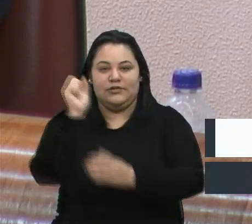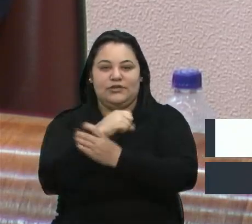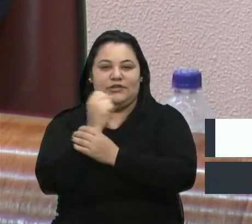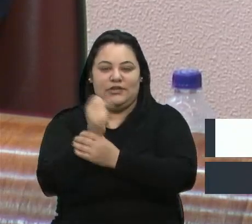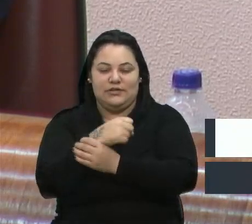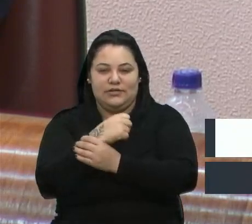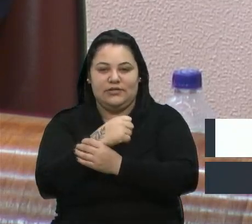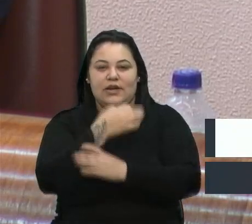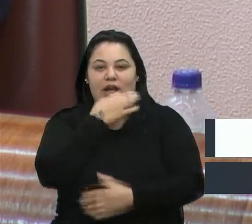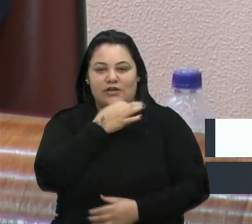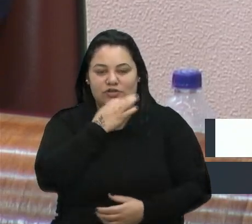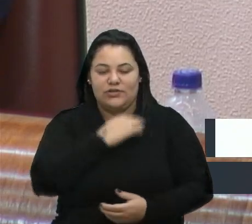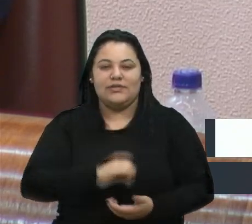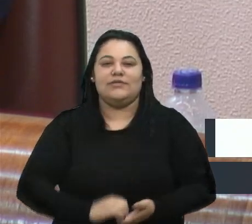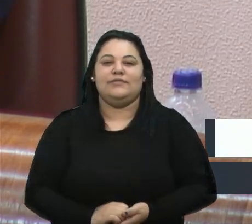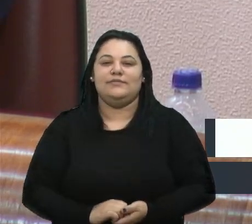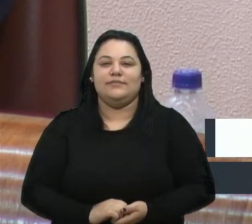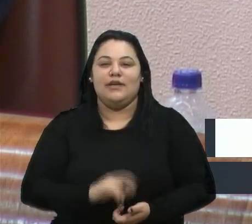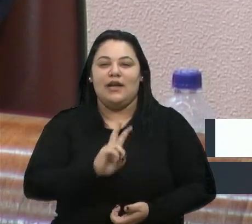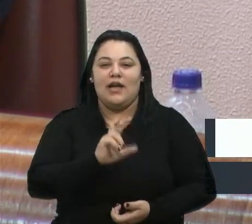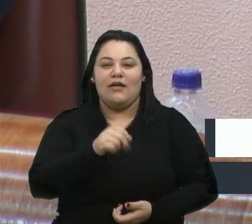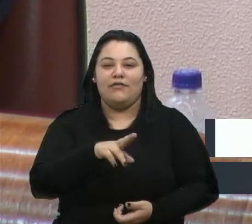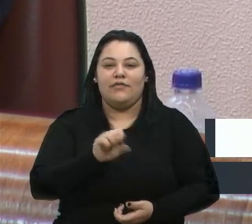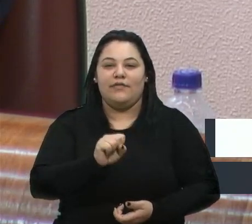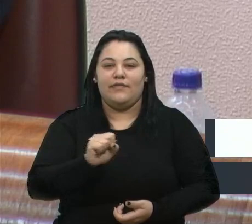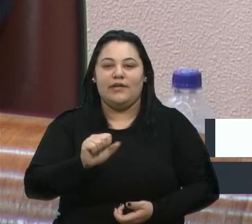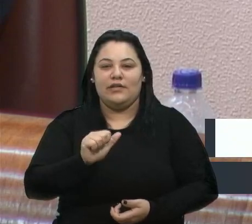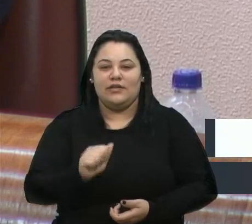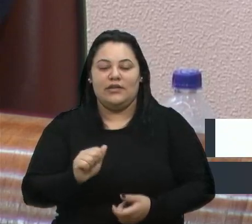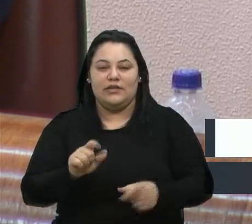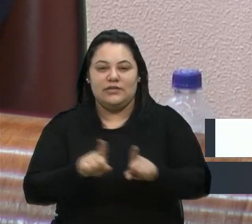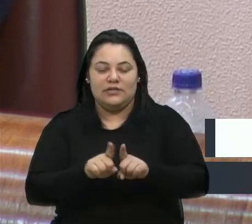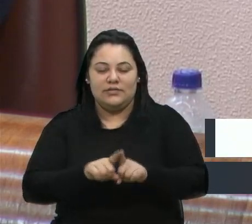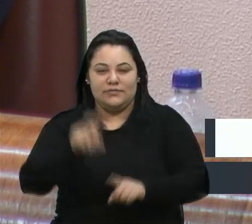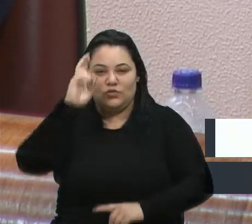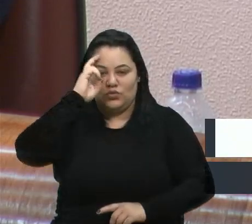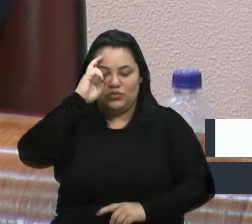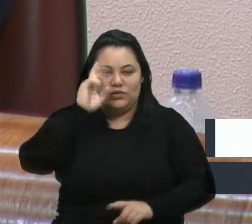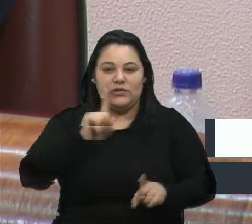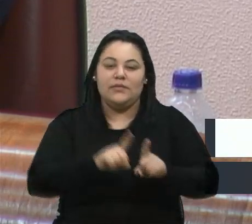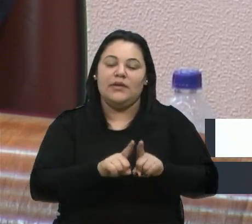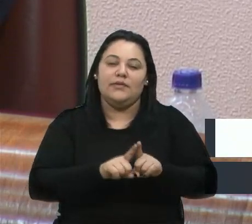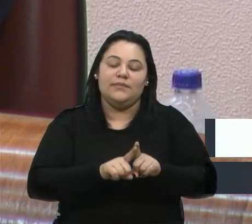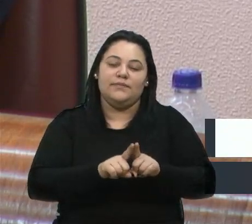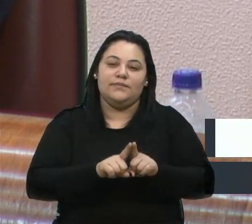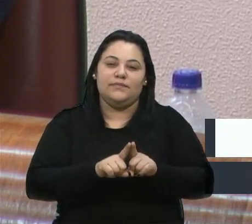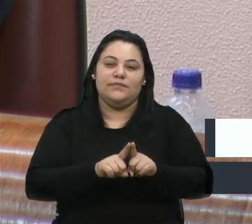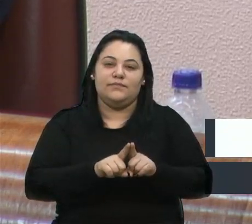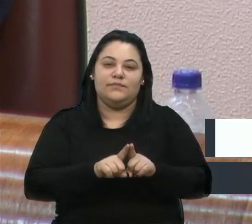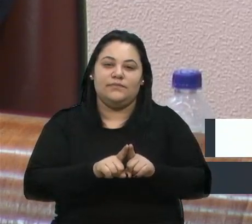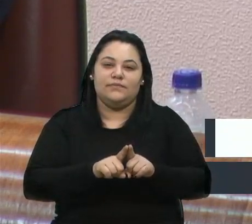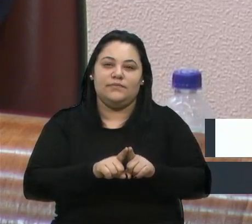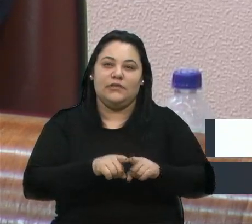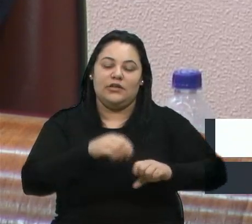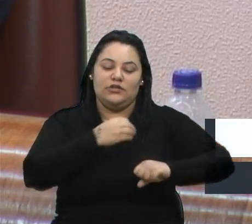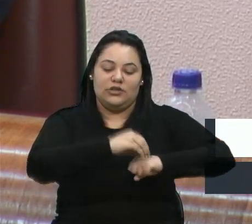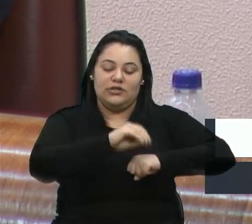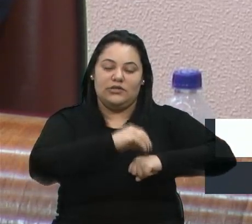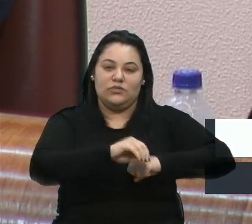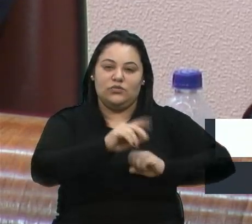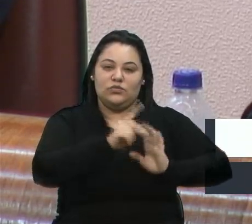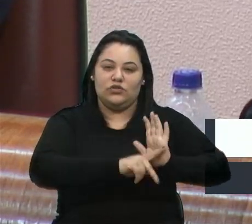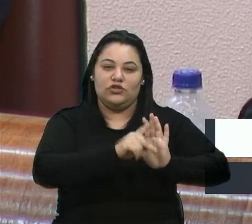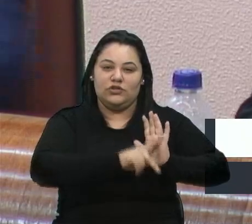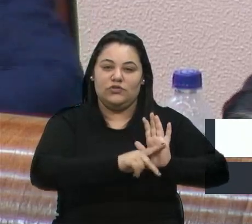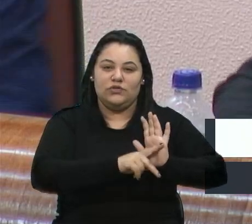Caxias. A Vanessa Falcão, analista de cultura, e também o proponente aí do projeto